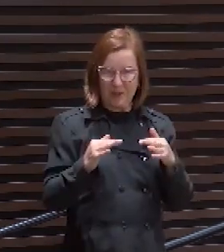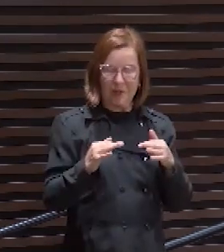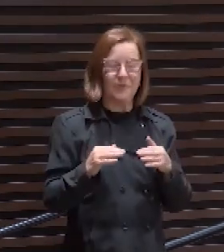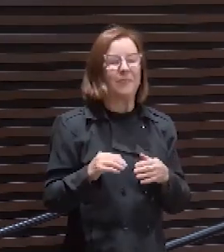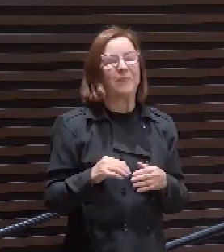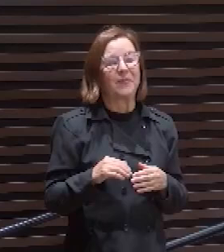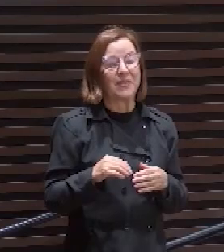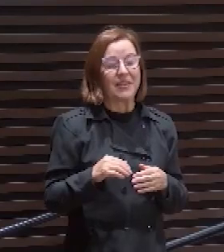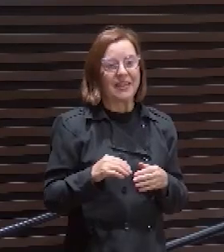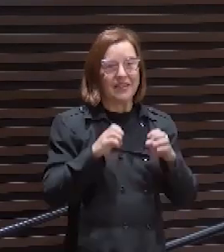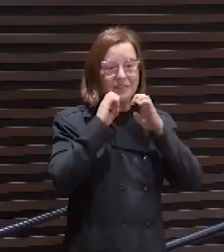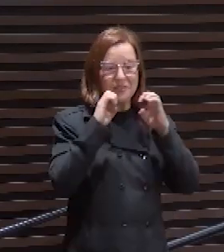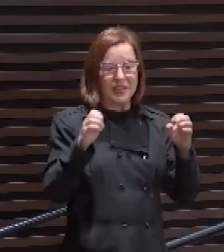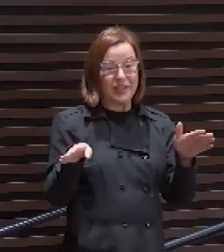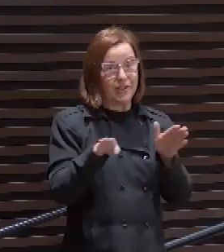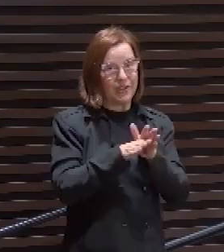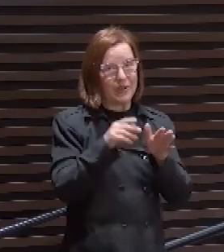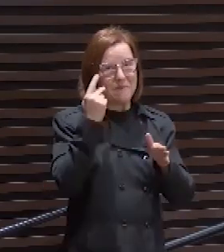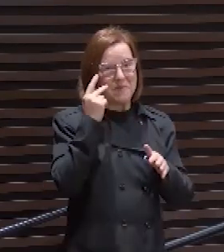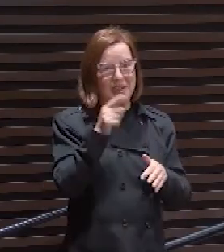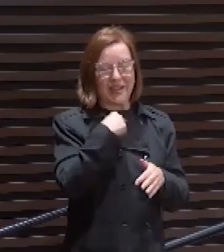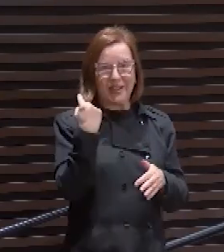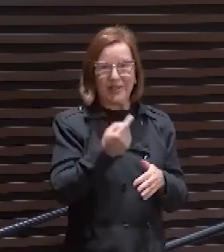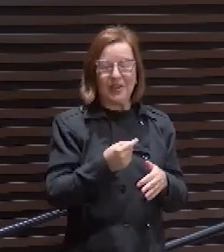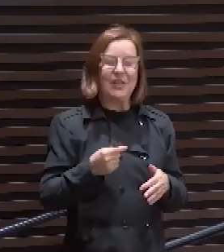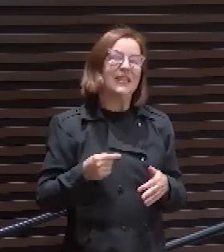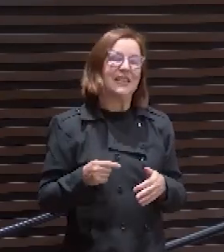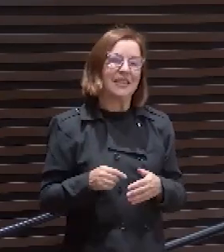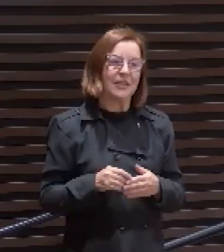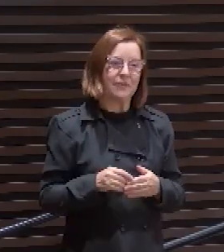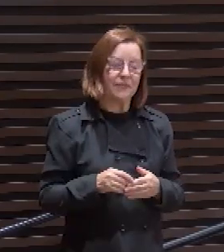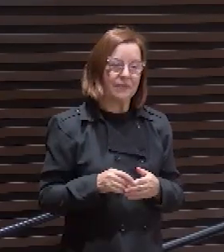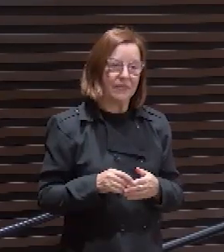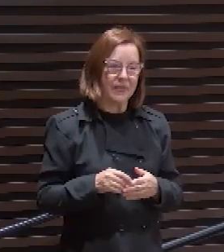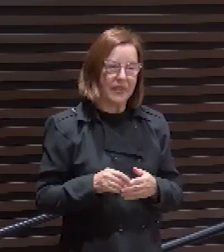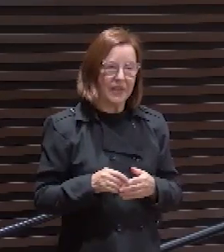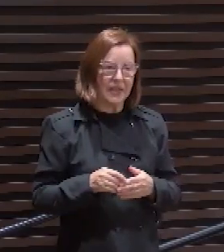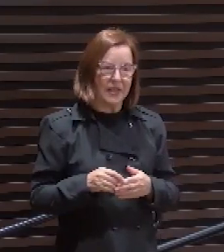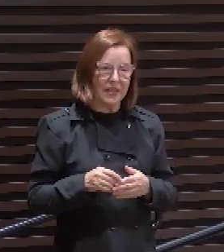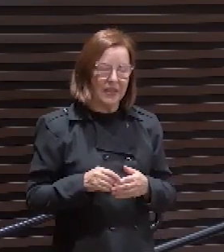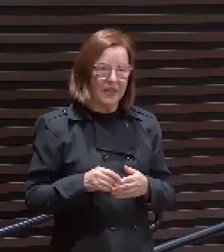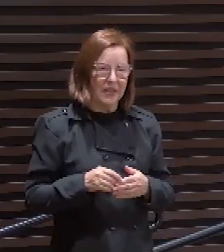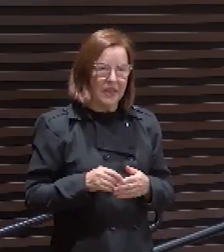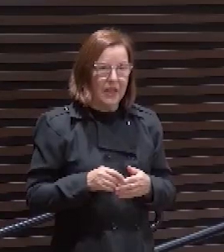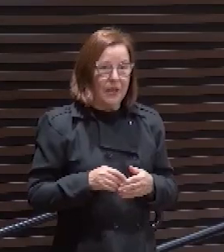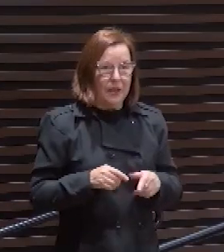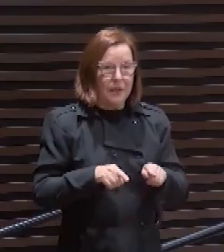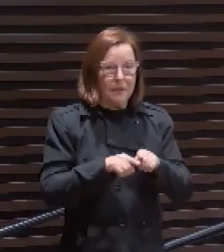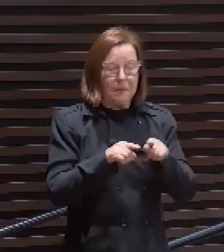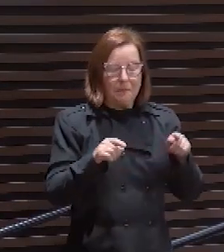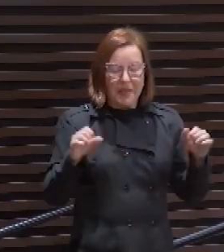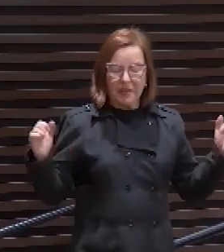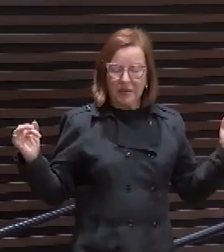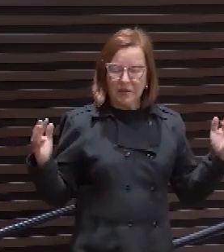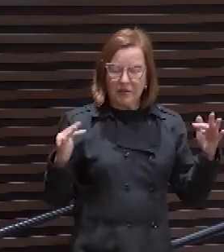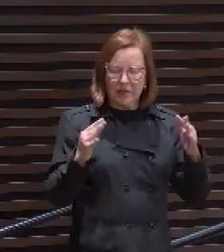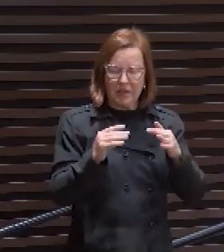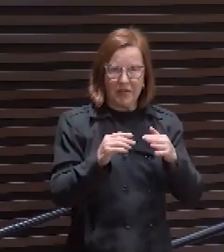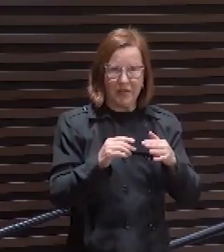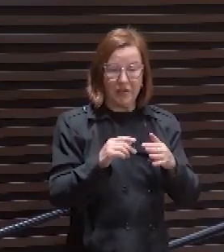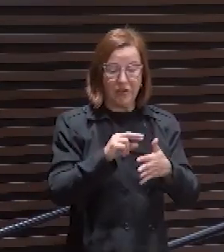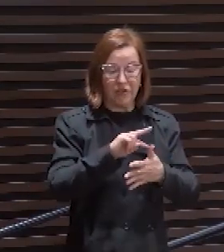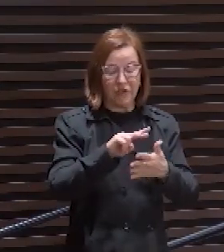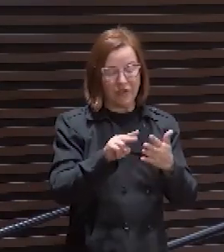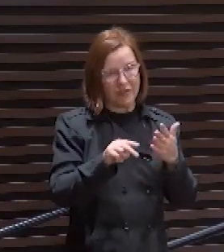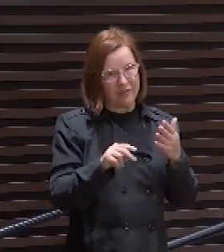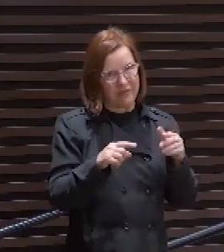Porém, é curioso pensar que a grande multidão, diferentemente dos fariseus, saduceus e os outros grupos de judeus que estavam